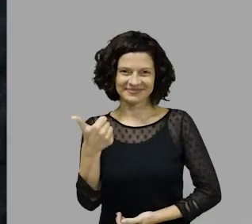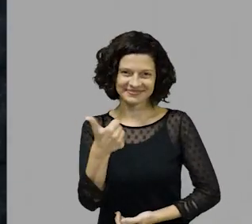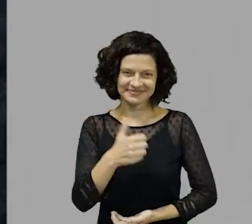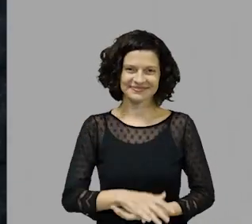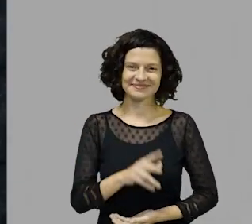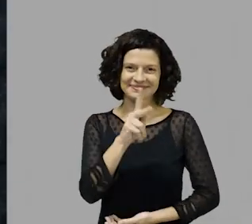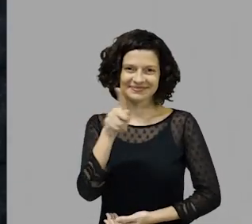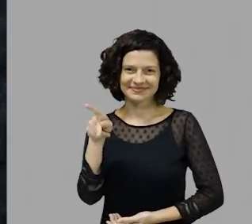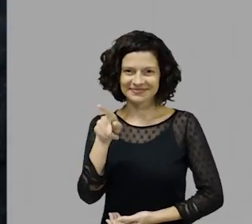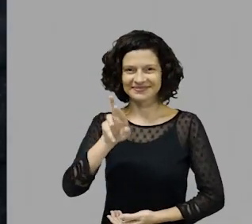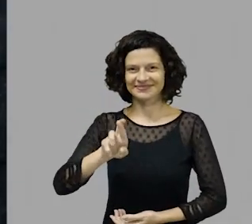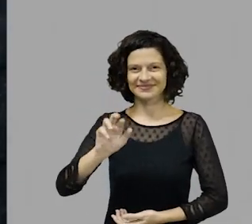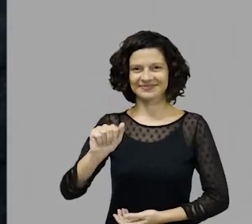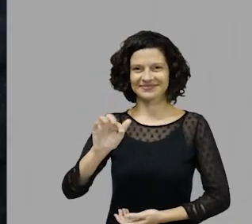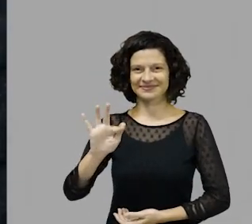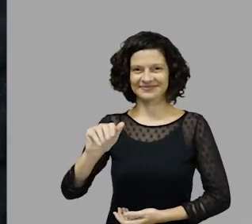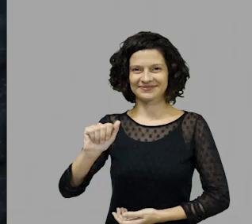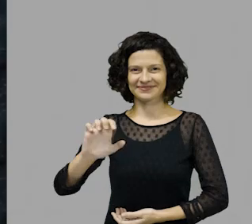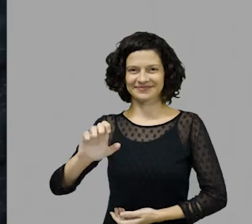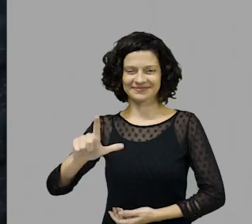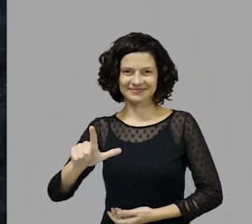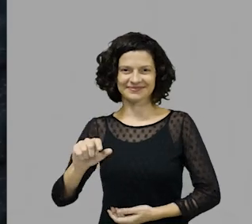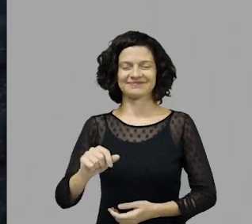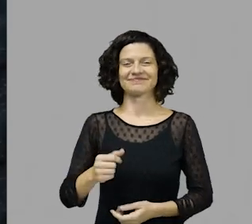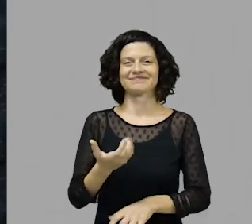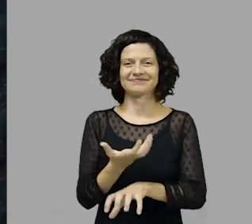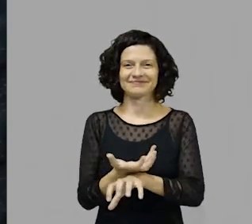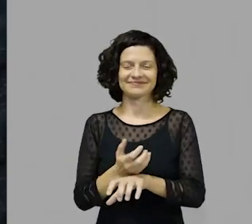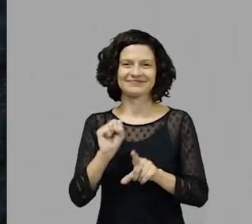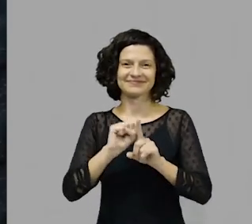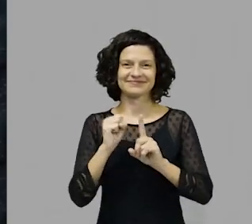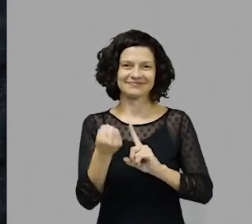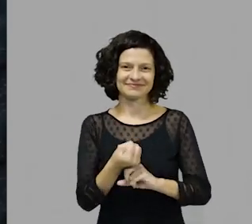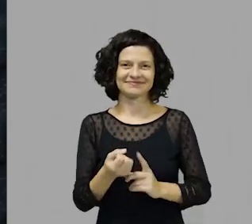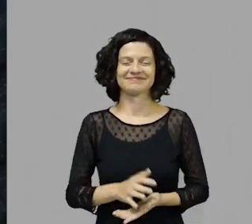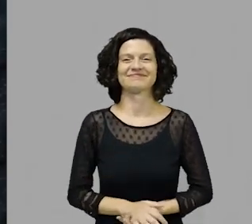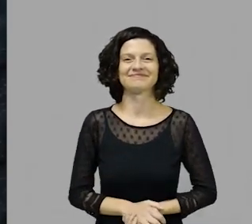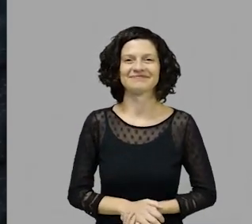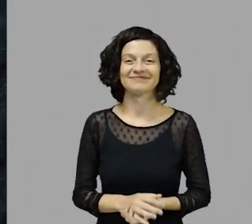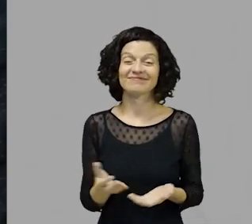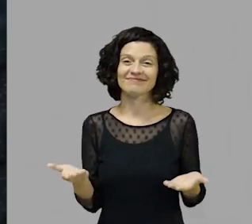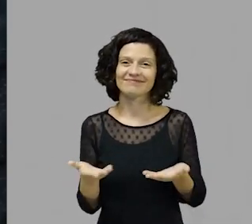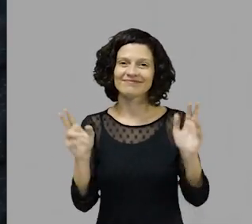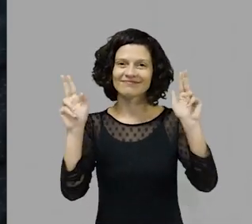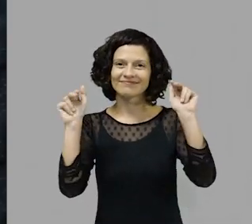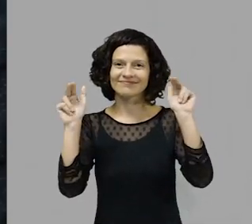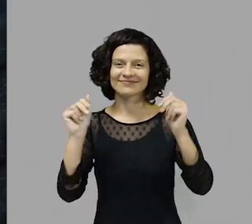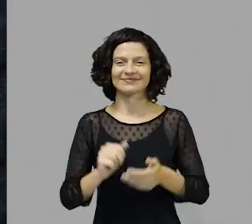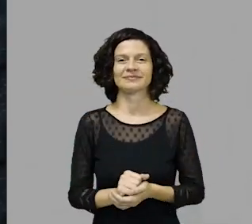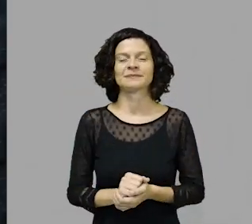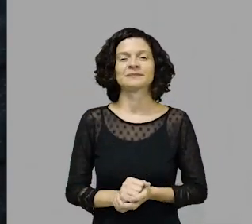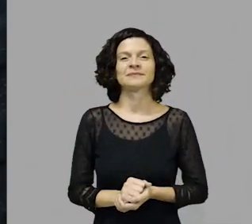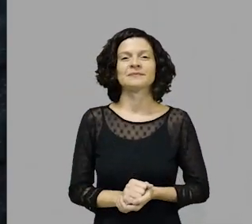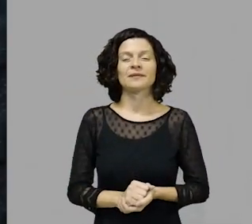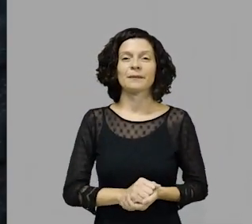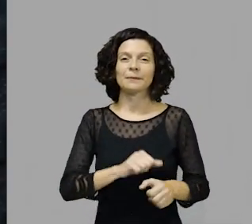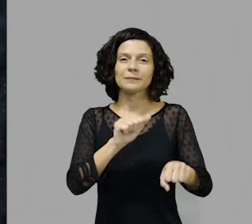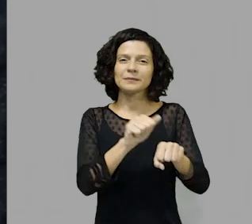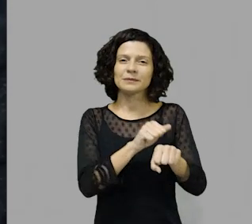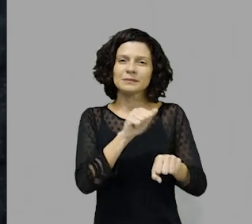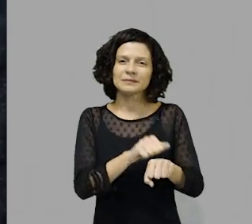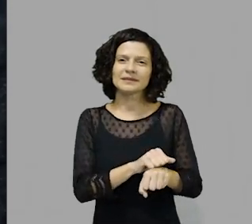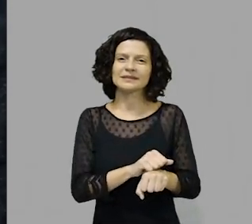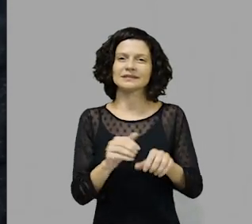tudo bem? Professor Rafael de Sociologia, mais uma vez aqui com vocês, e dessa vez para tratar sobre o assunto pobreza e desigualdades